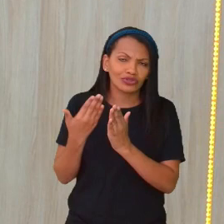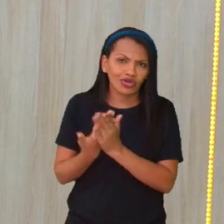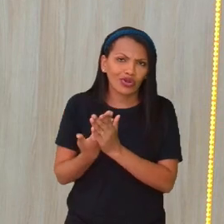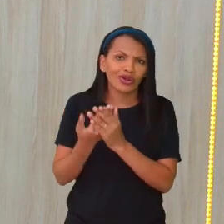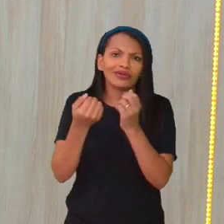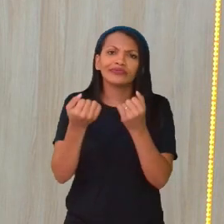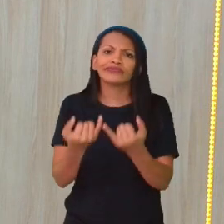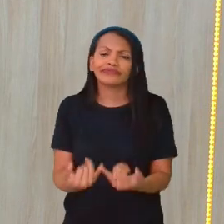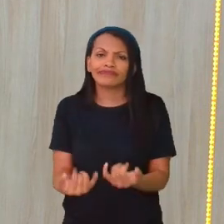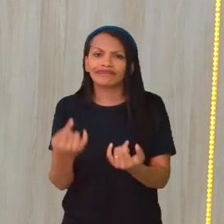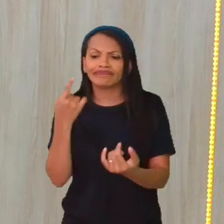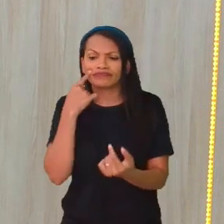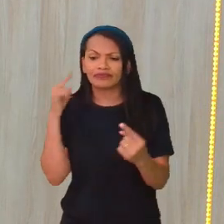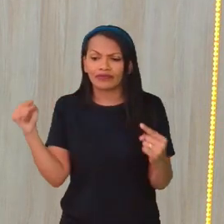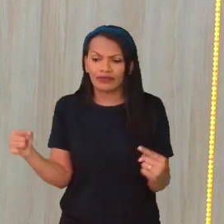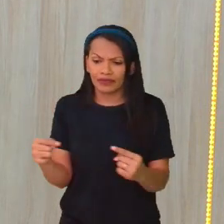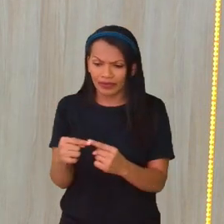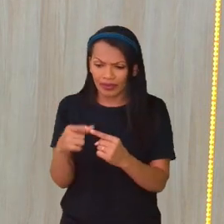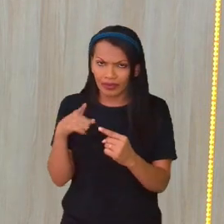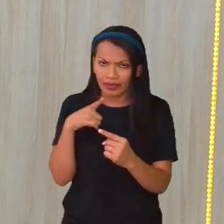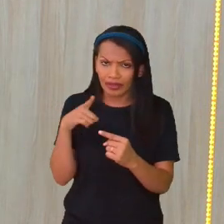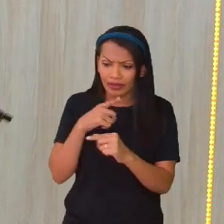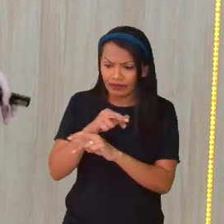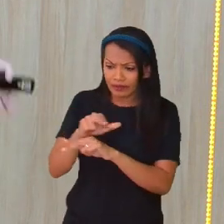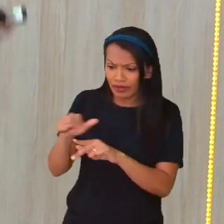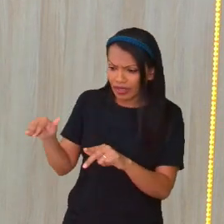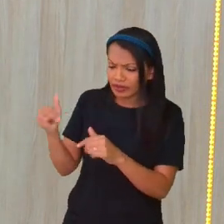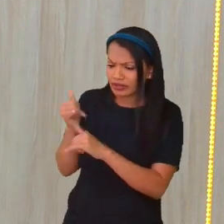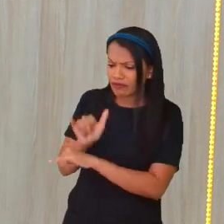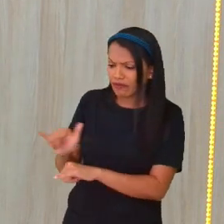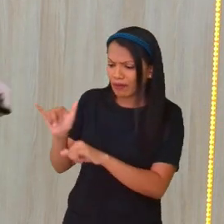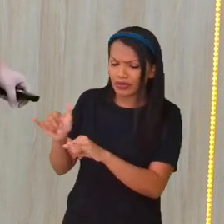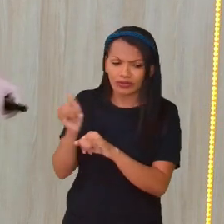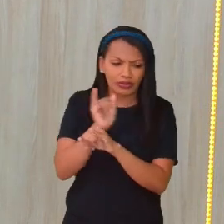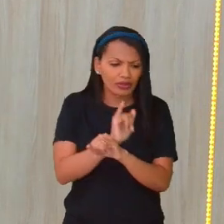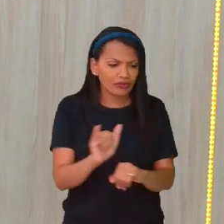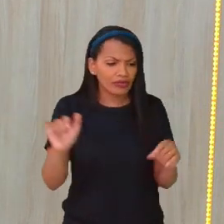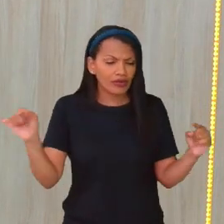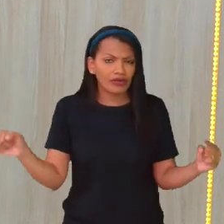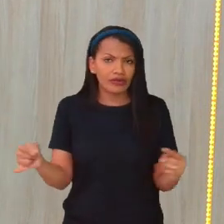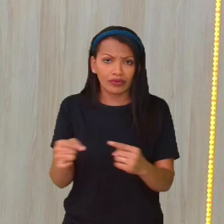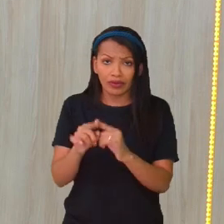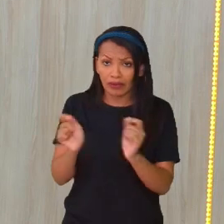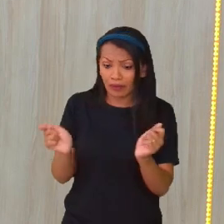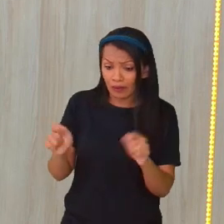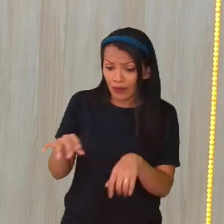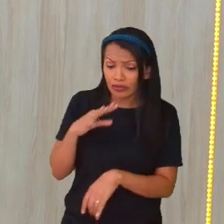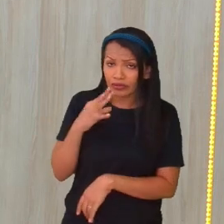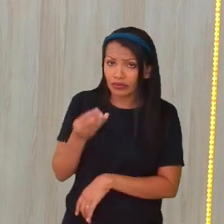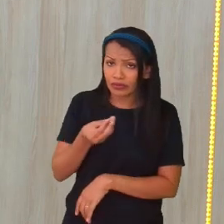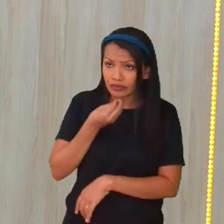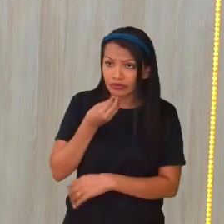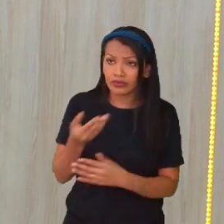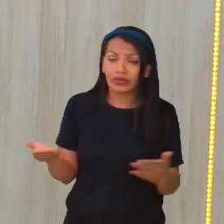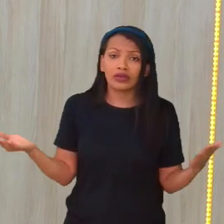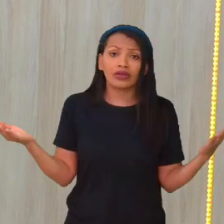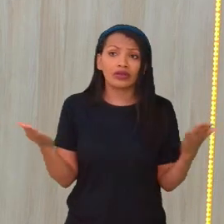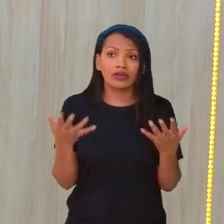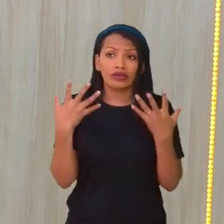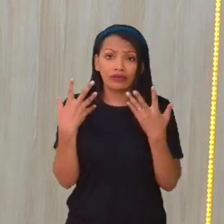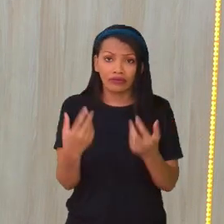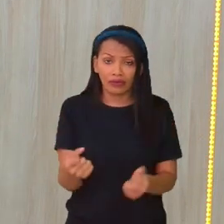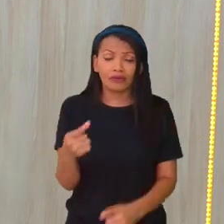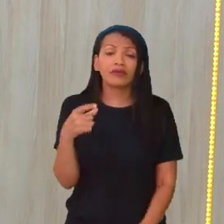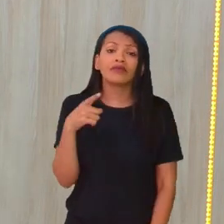explicou. E são essas várias informações que vocês vão se apoderar do conhecimento. Mas agora a gente vai